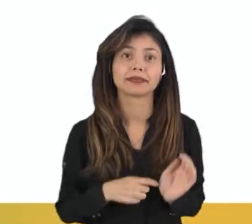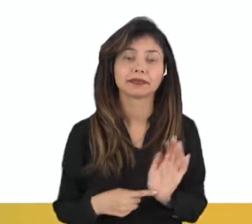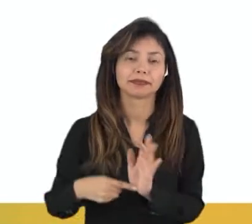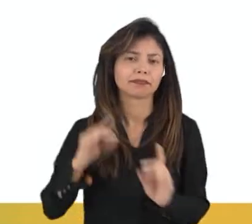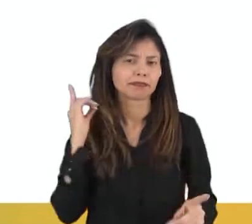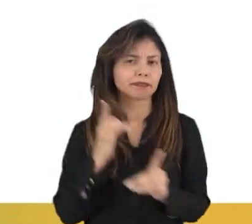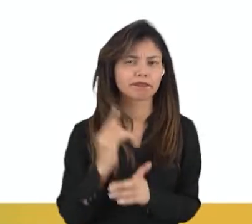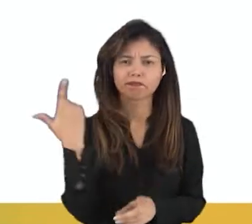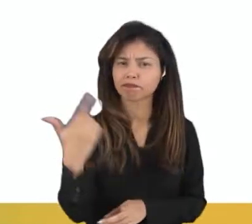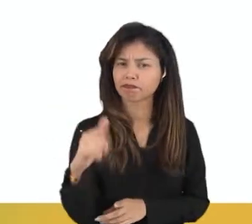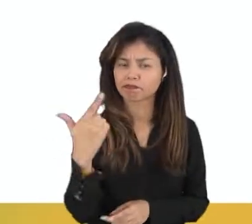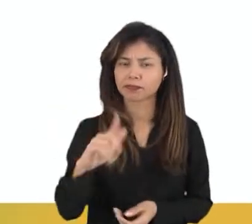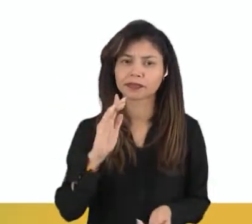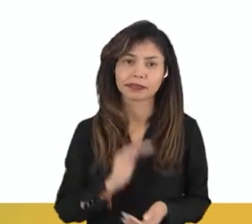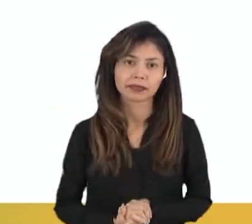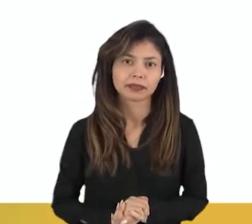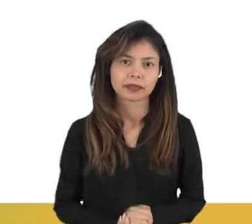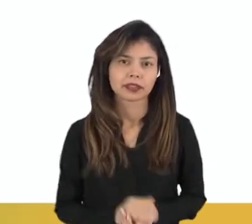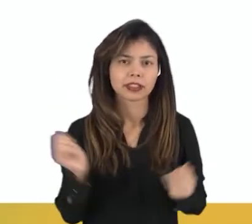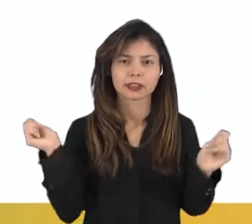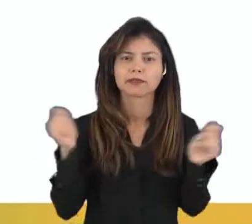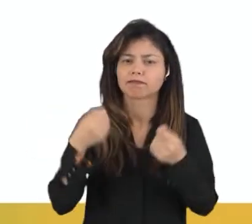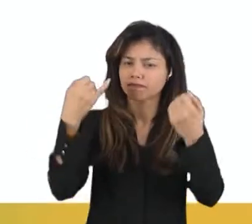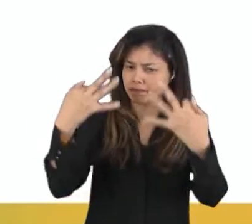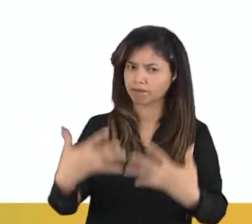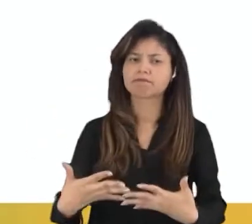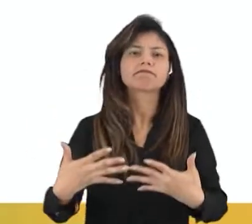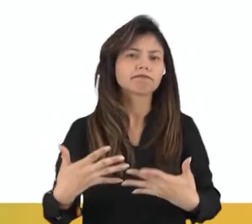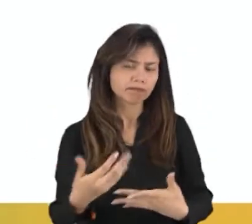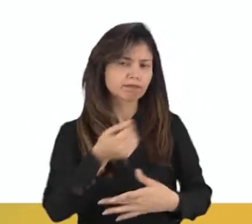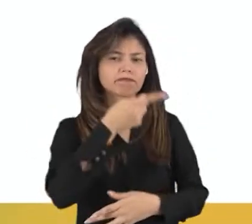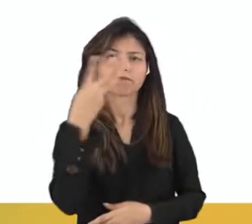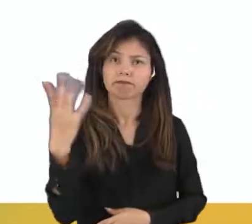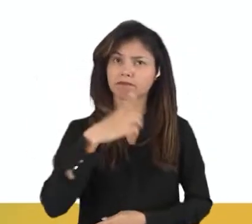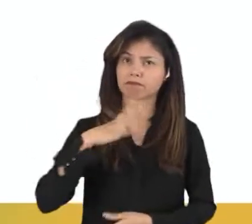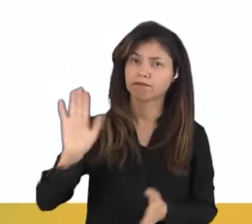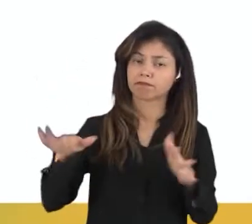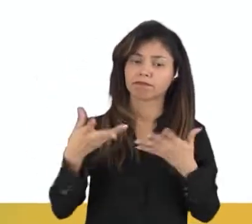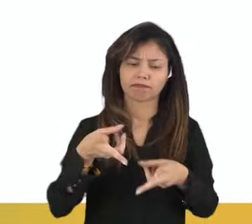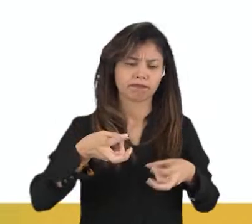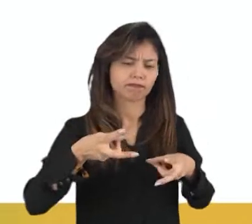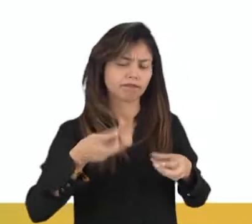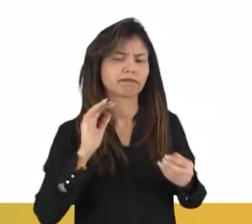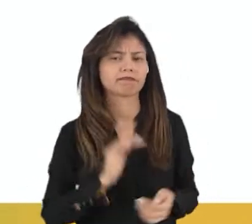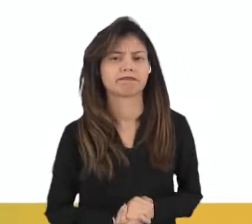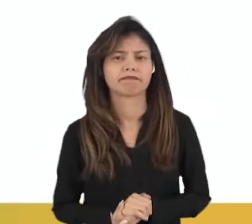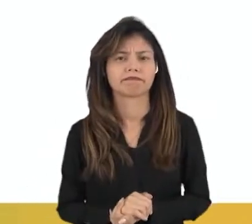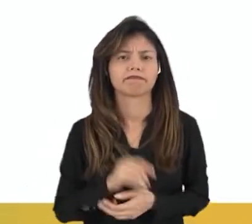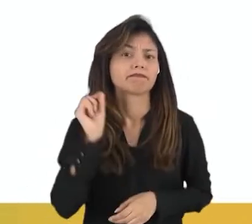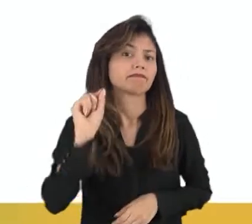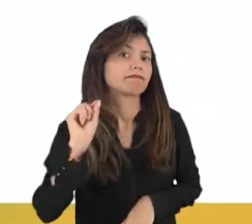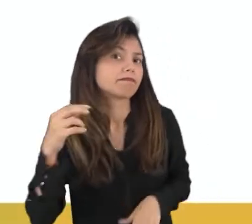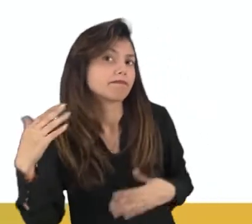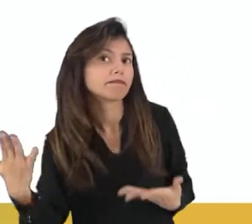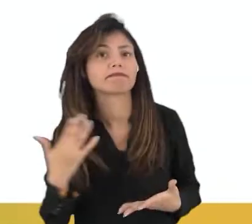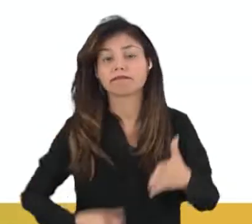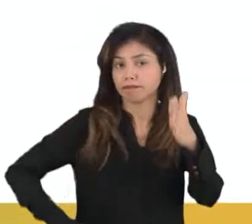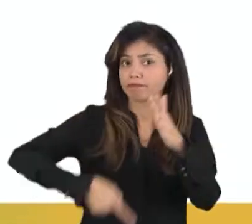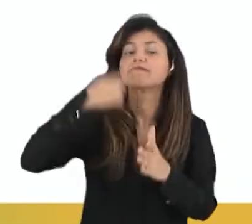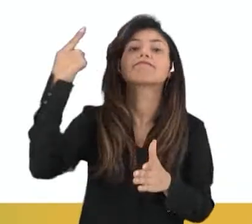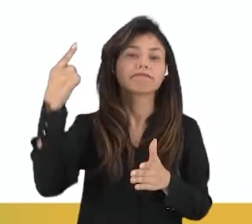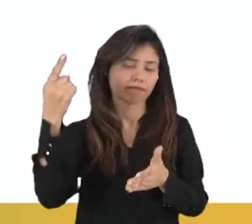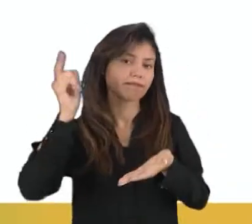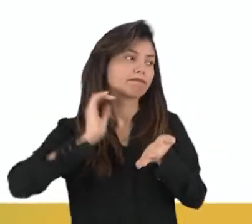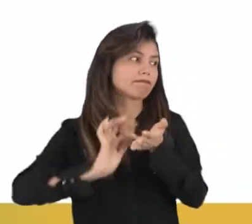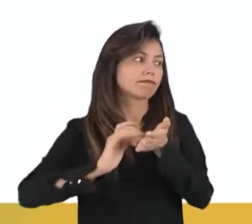dentro da nossa urna. Então, nós vamos aplicar o princípio multiplicativo da contagem e podemos perceber que o primeiro dígito, né,